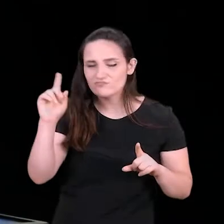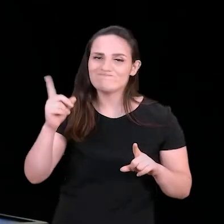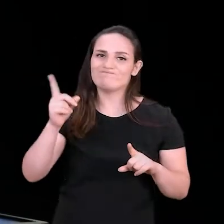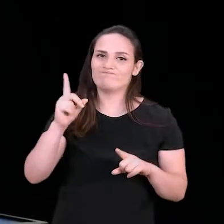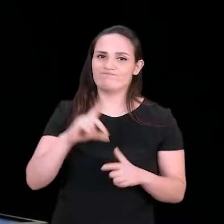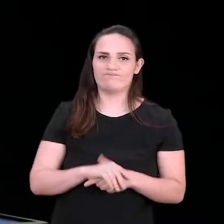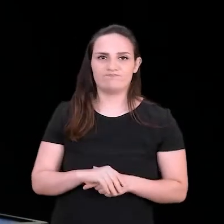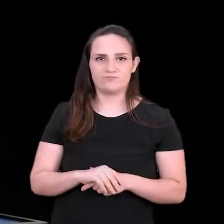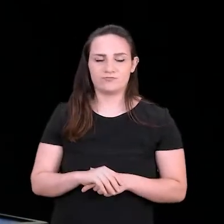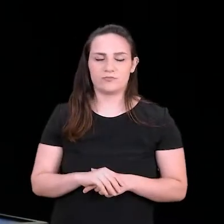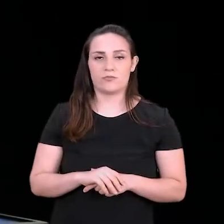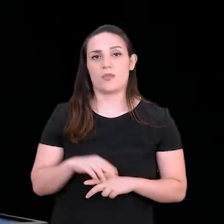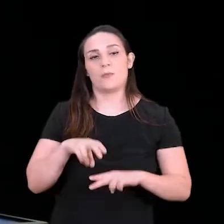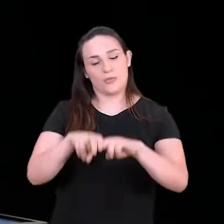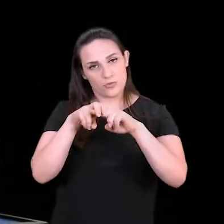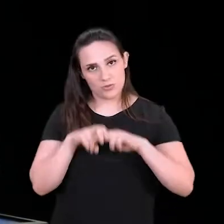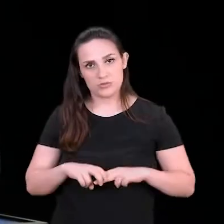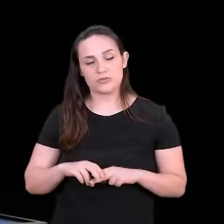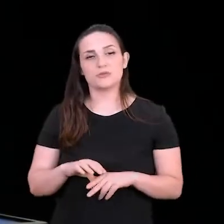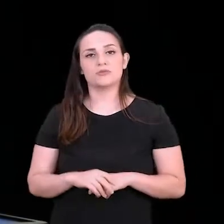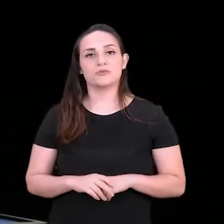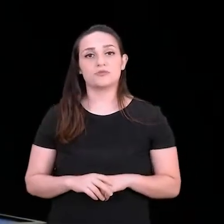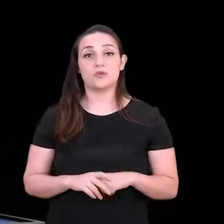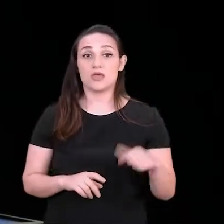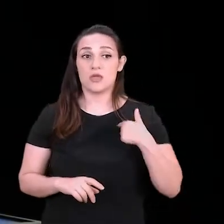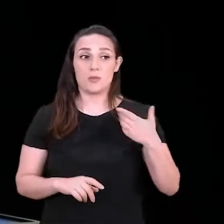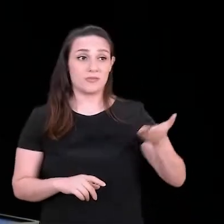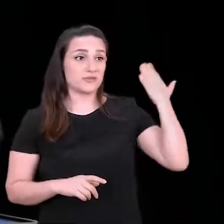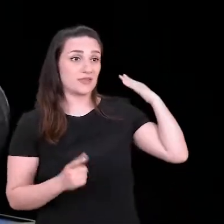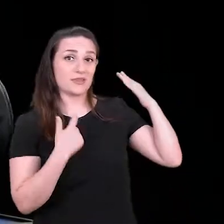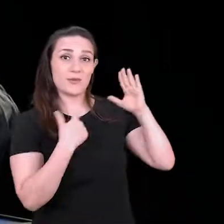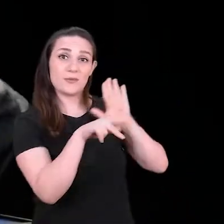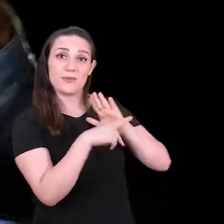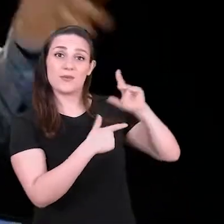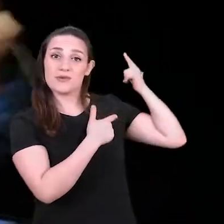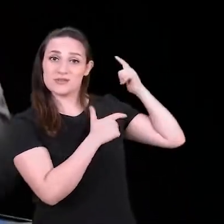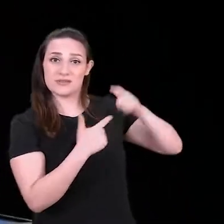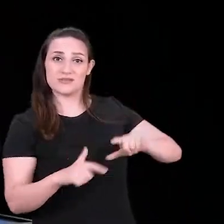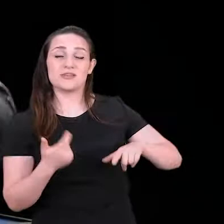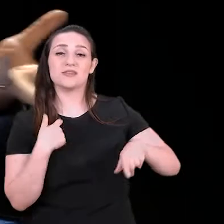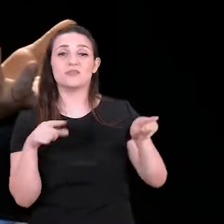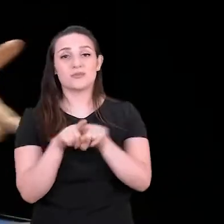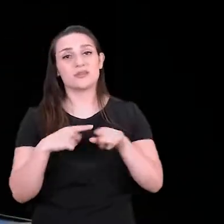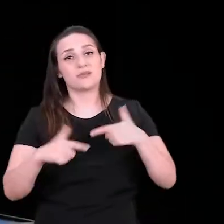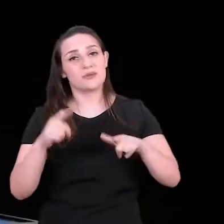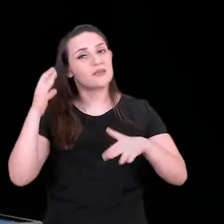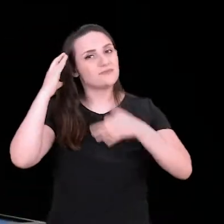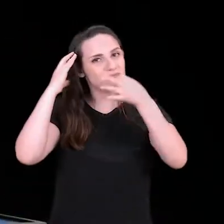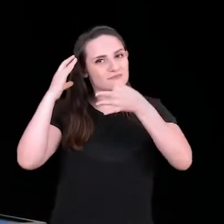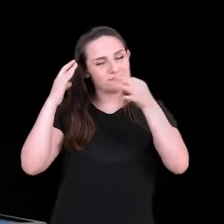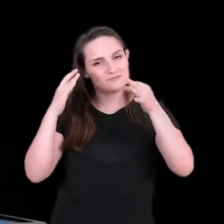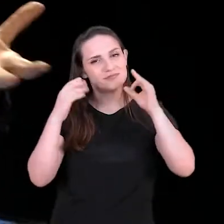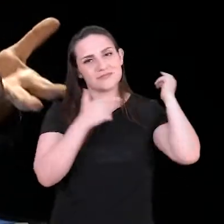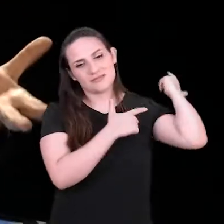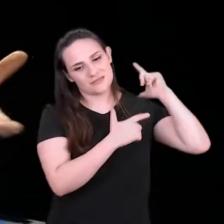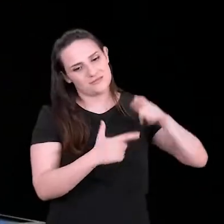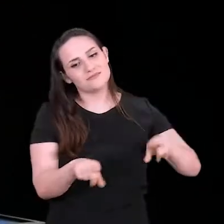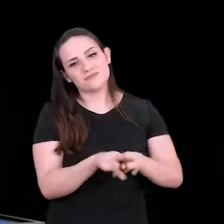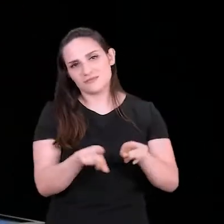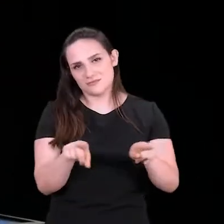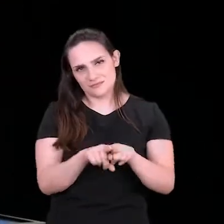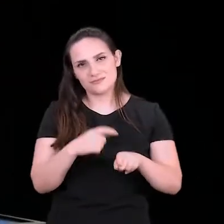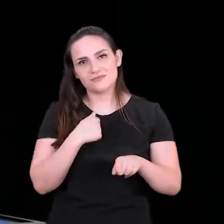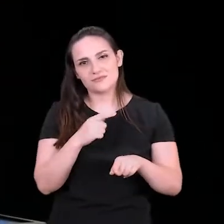processo fácil. E como também venho de um telejornal tradicional e de um radiojornal tradicional, eu tenho as